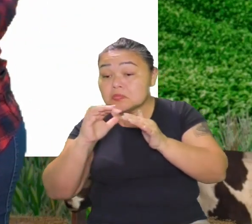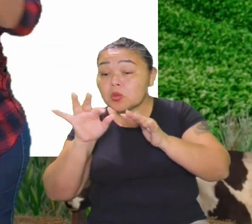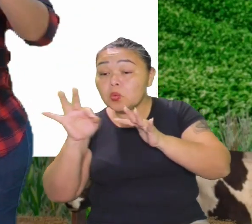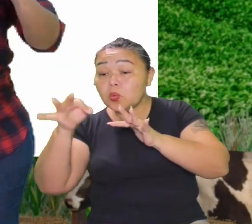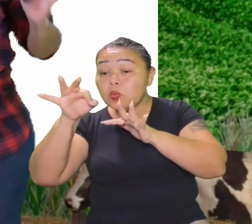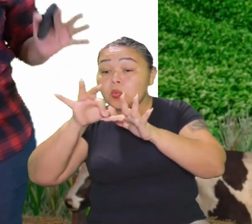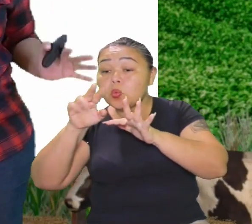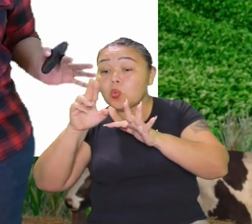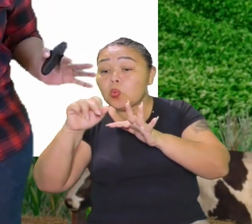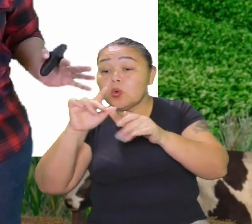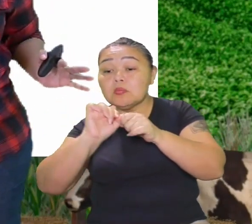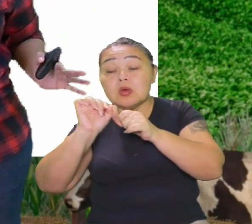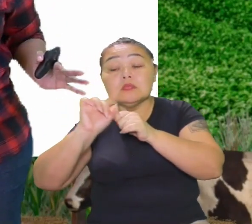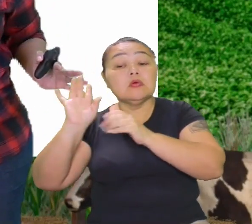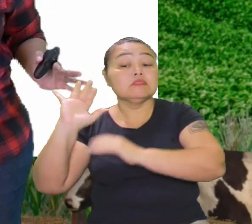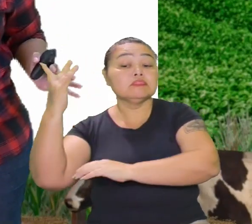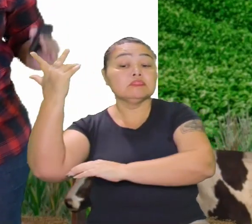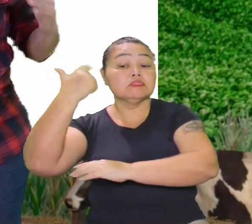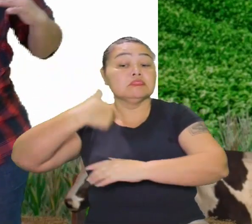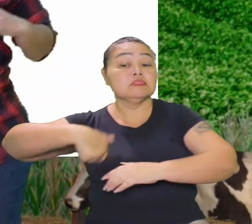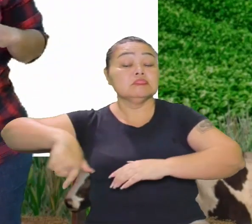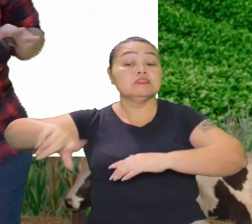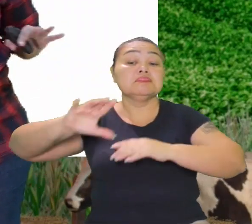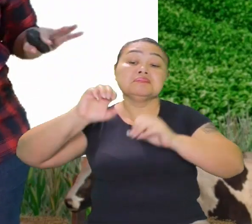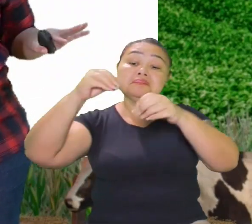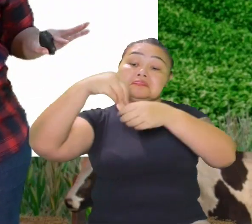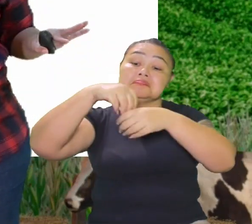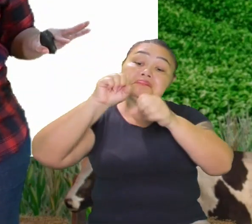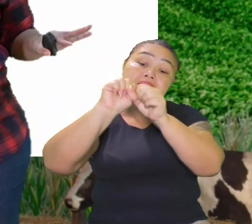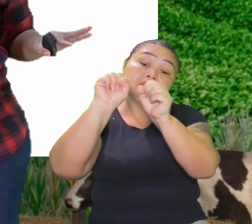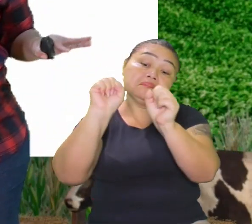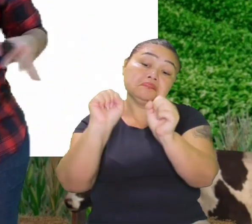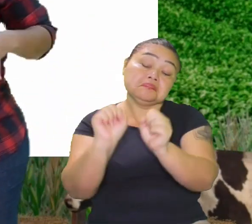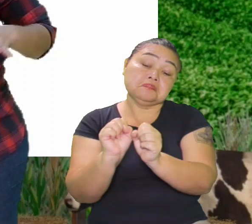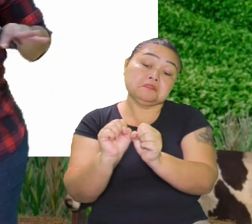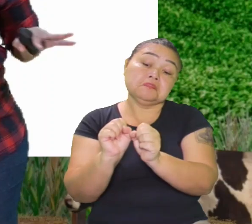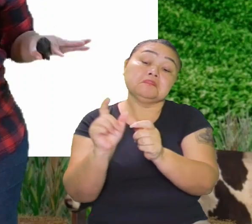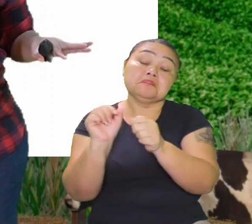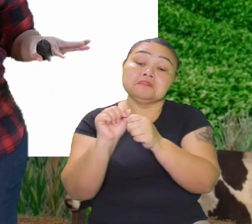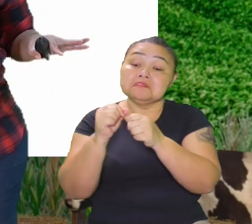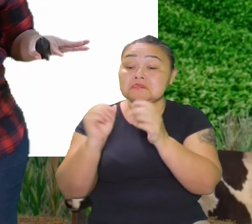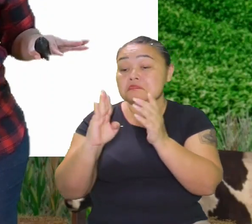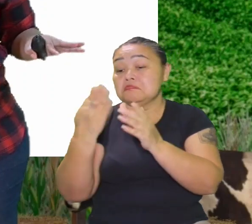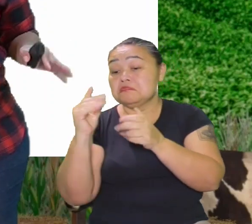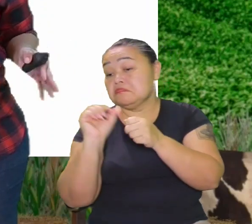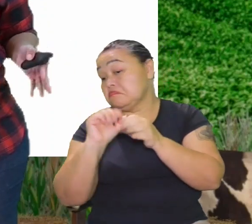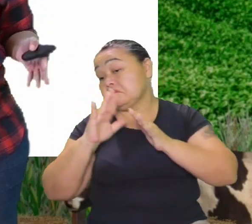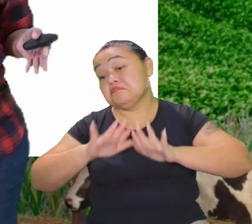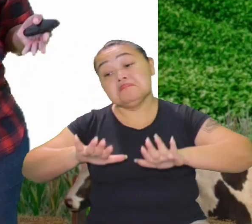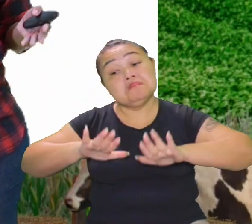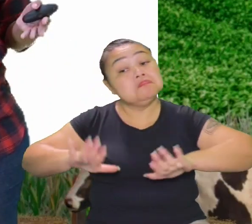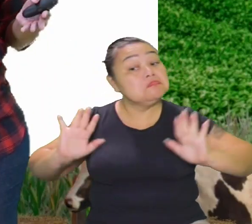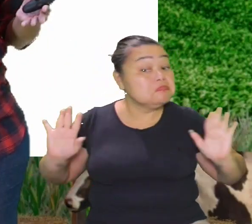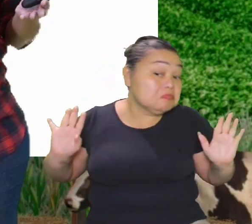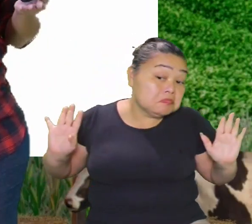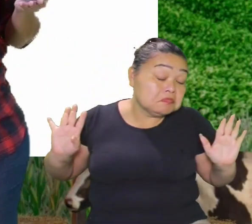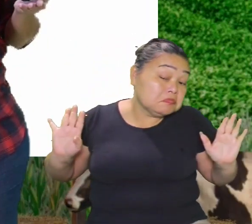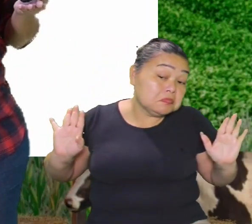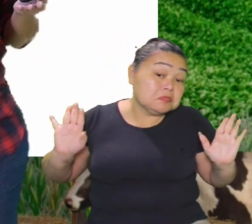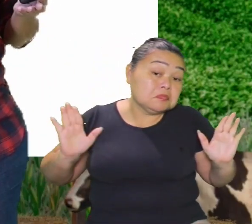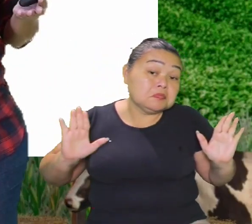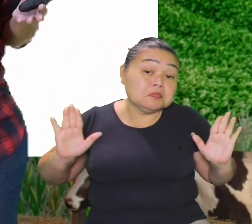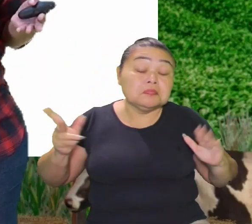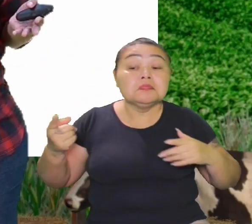na floresta quanto também podem estar inseridos nos SAFs. Eles são animais biológicos ali tranquilos, eles se tornam